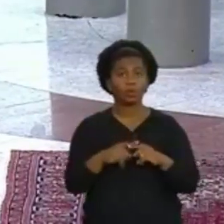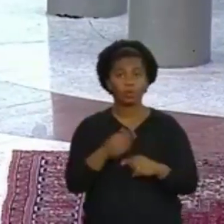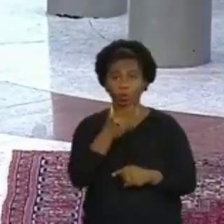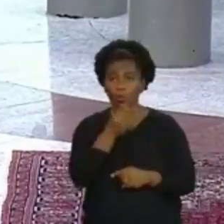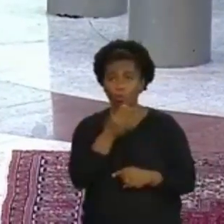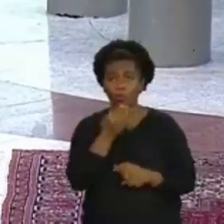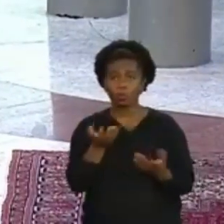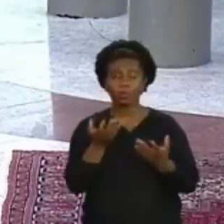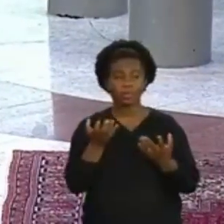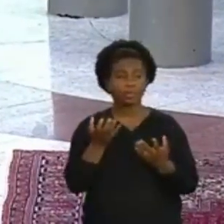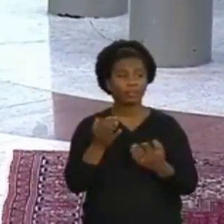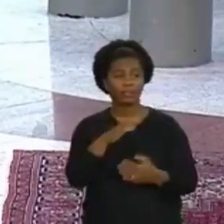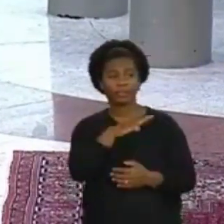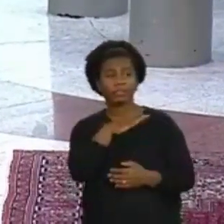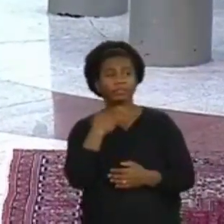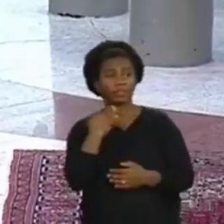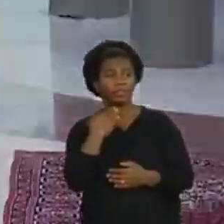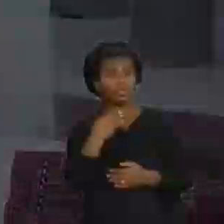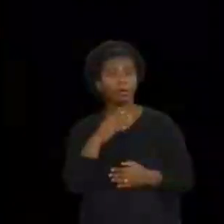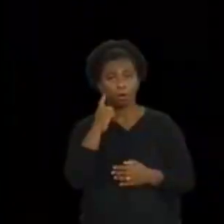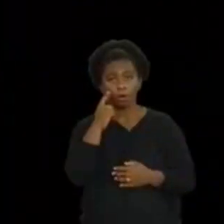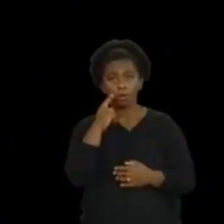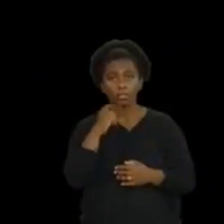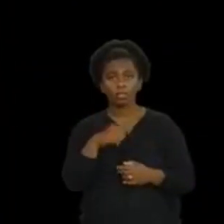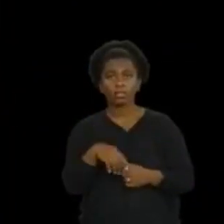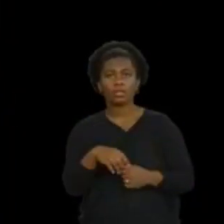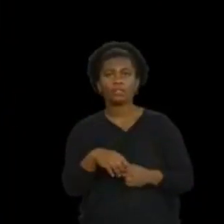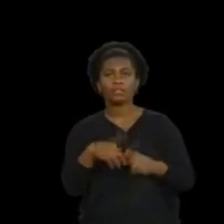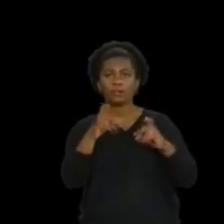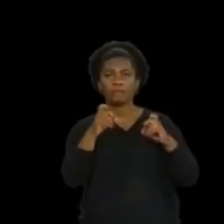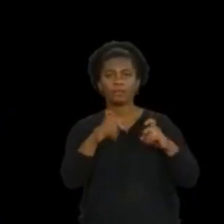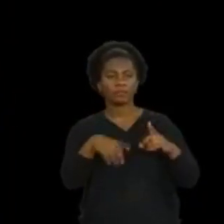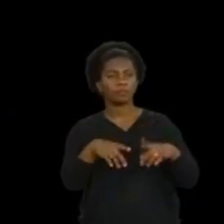dele, coloca aí a foto, por favor, ó.